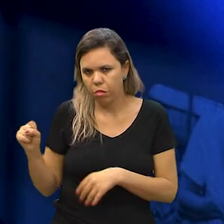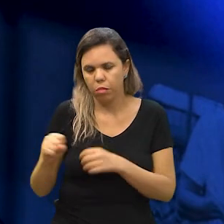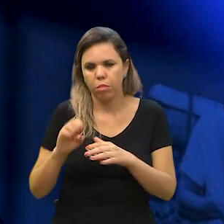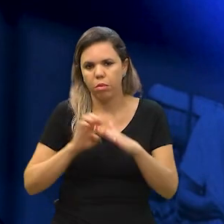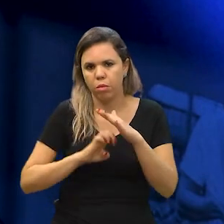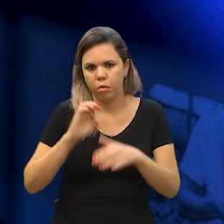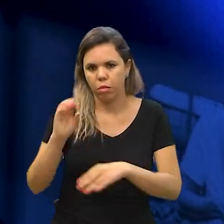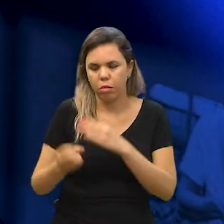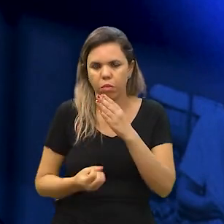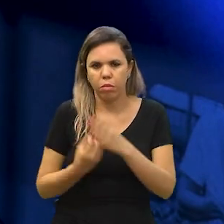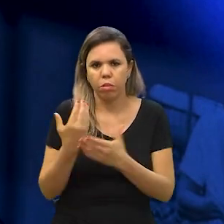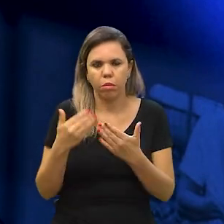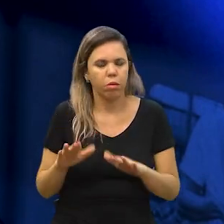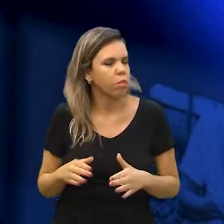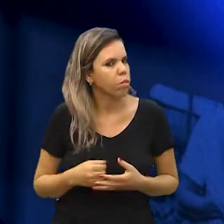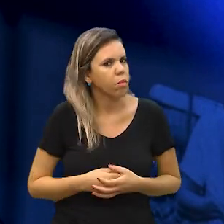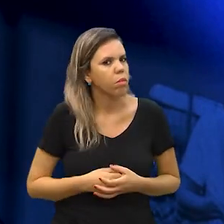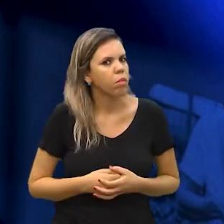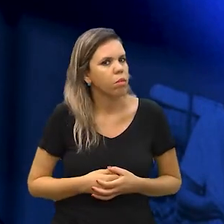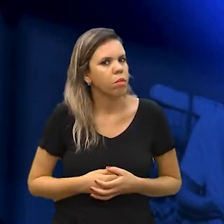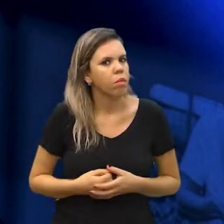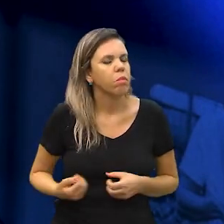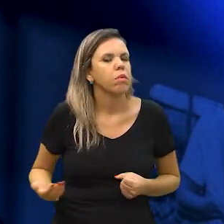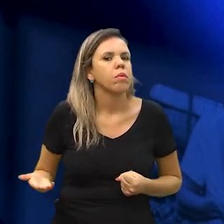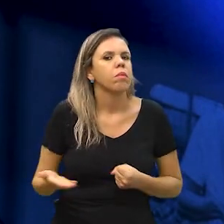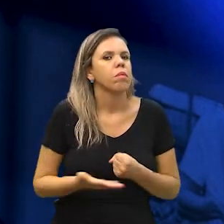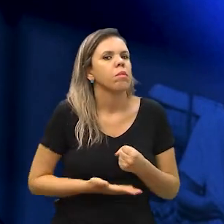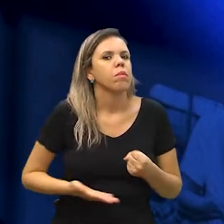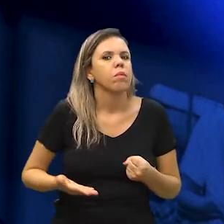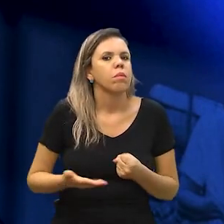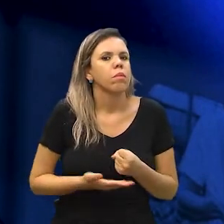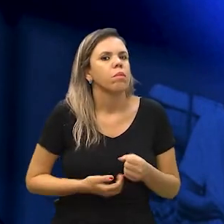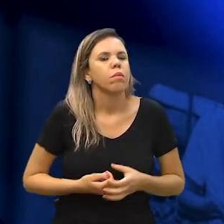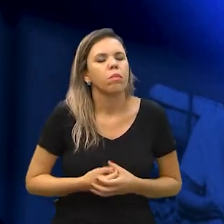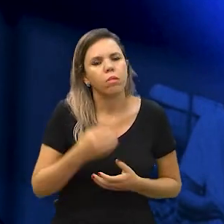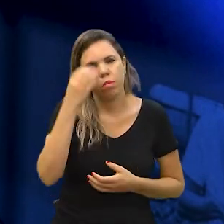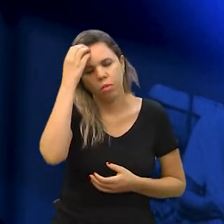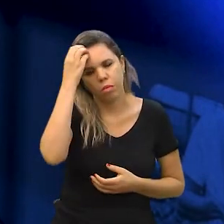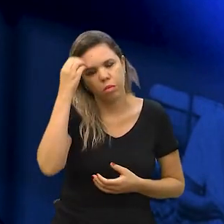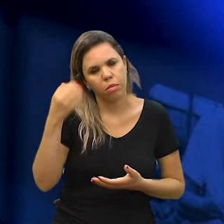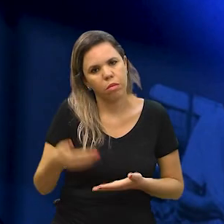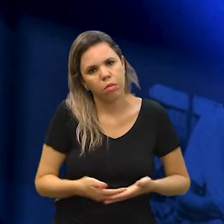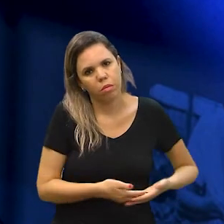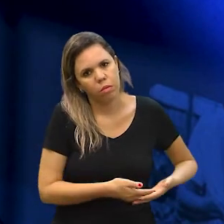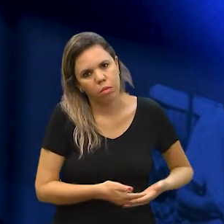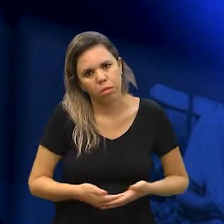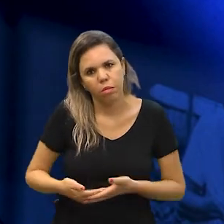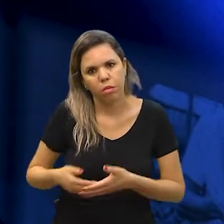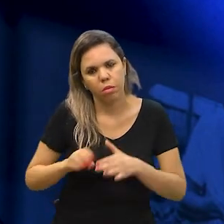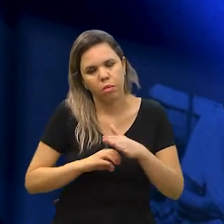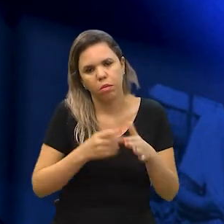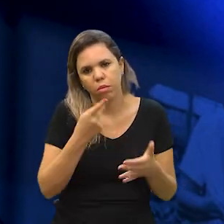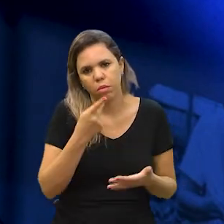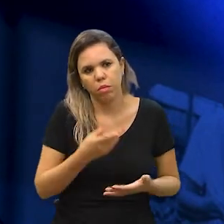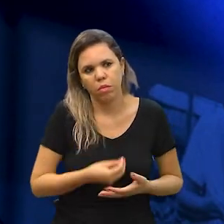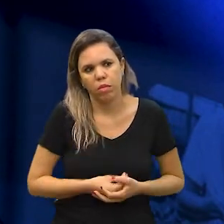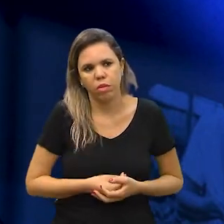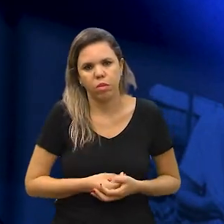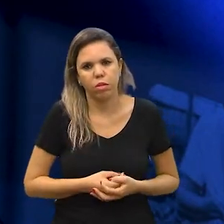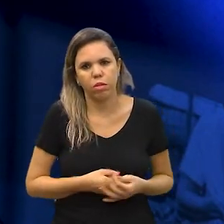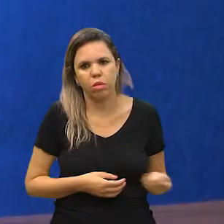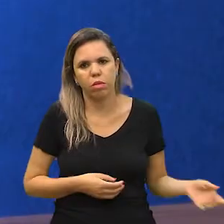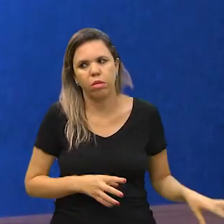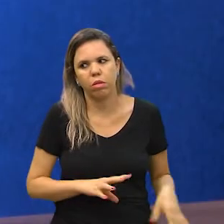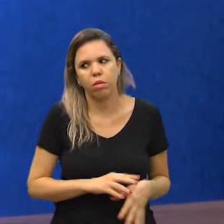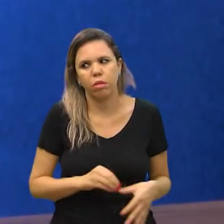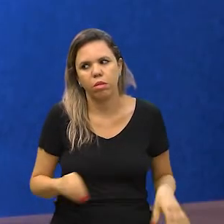2018. 2018, vocês são basicamente bebês. Posso dizer assim,